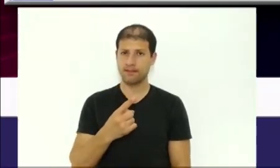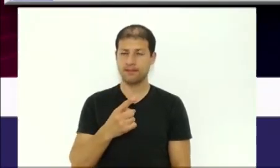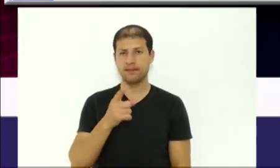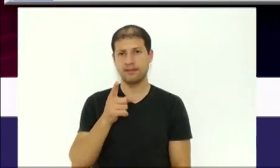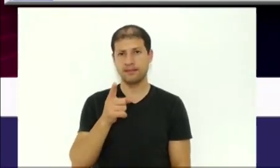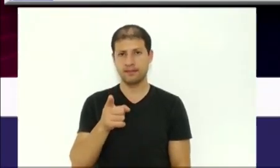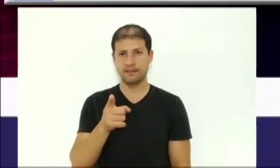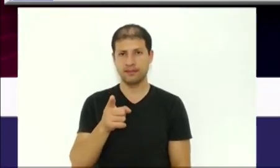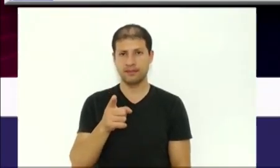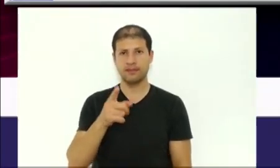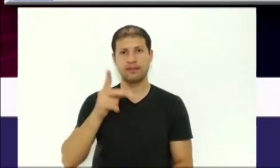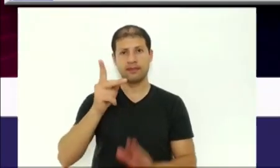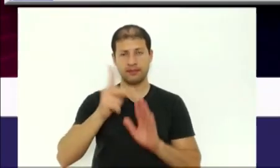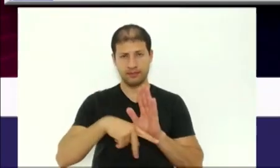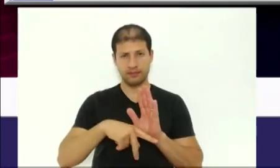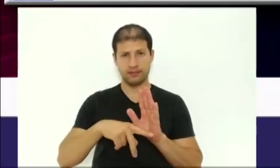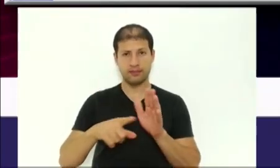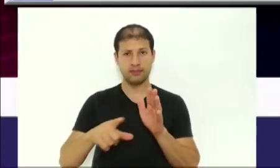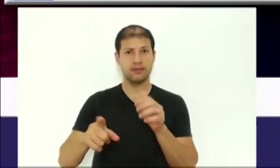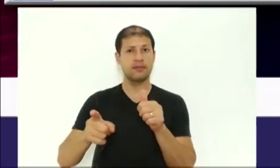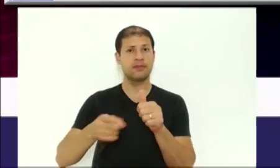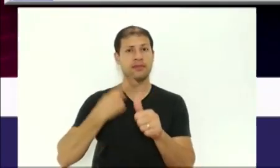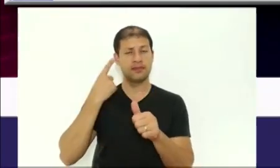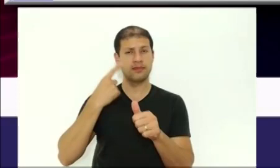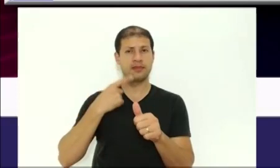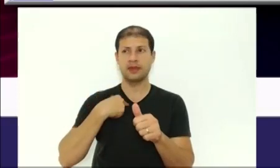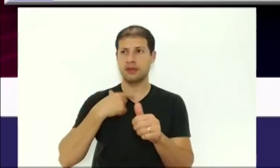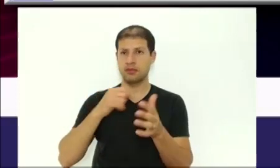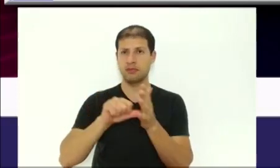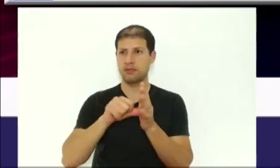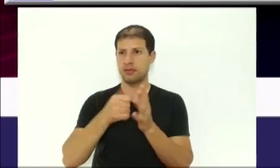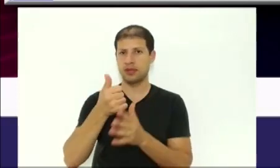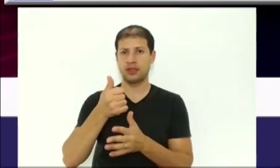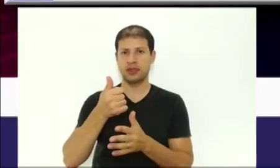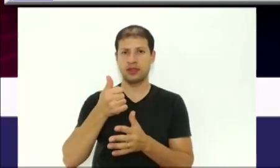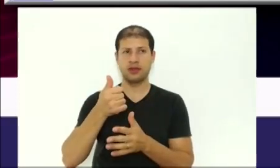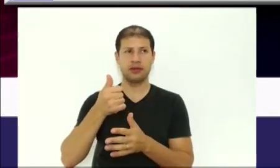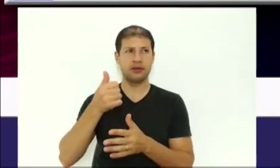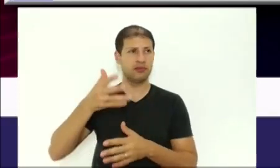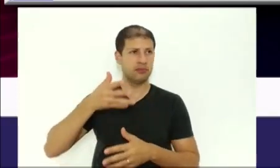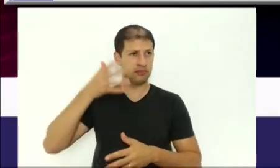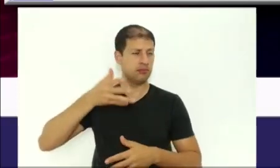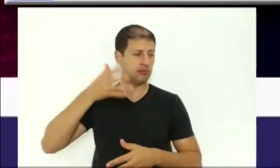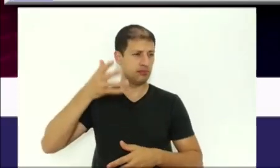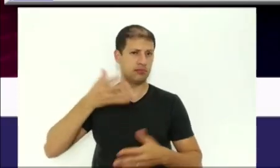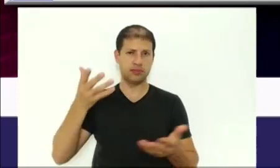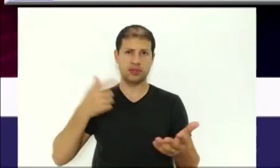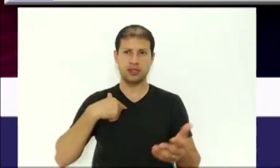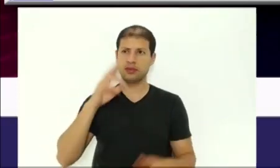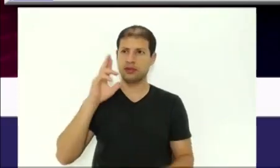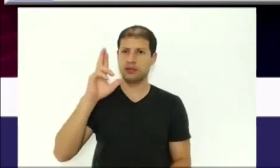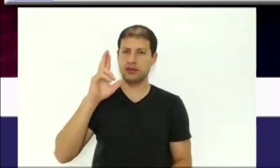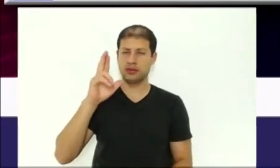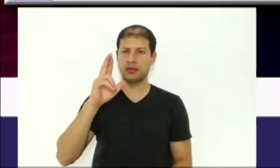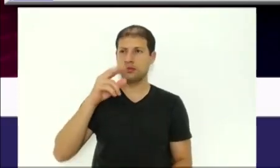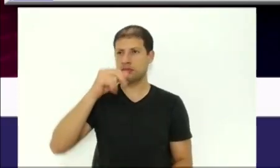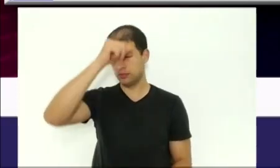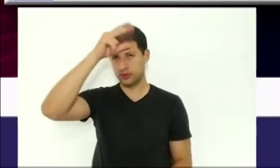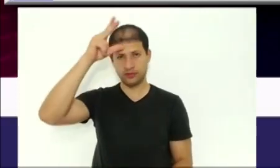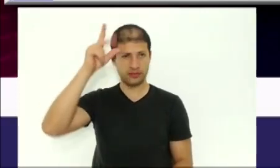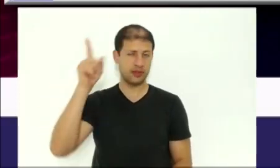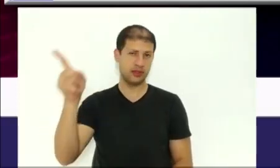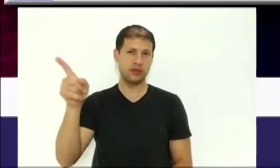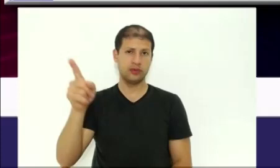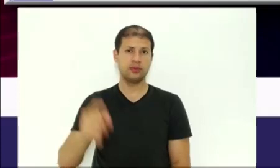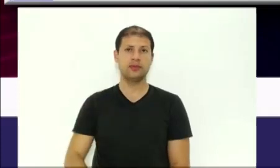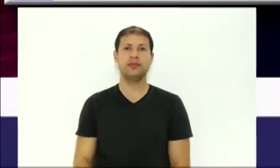do projeto em si, até é a minha primeira participação aqui na tribuna como líder do prefeito,